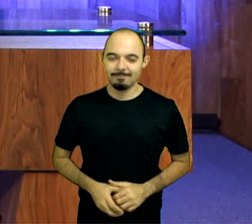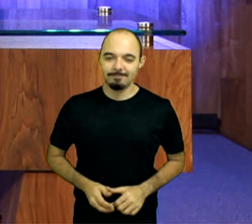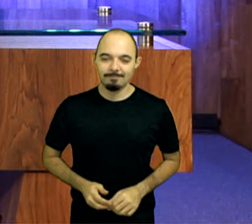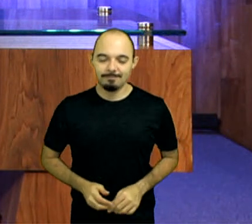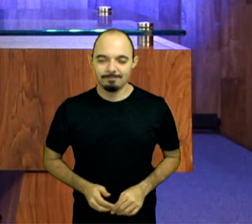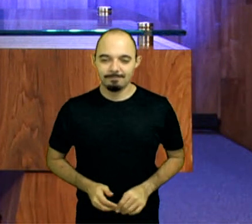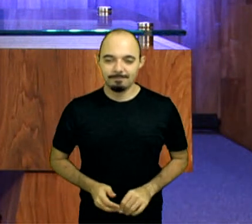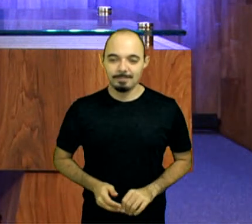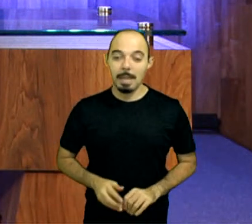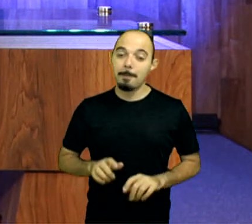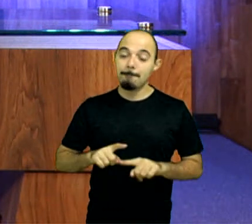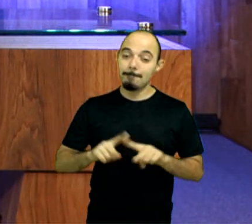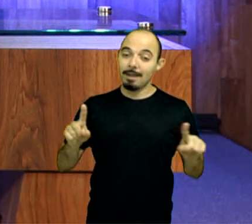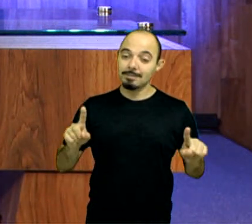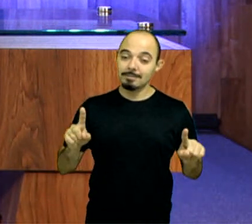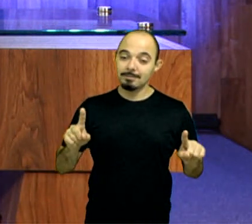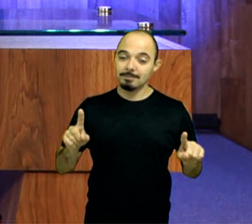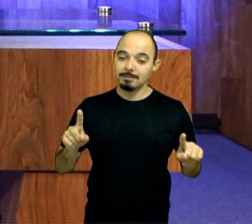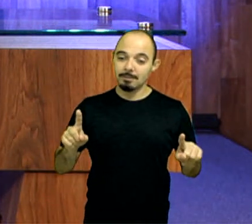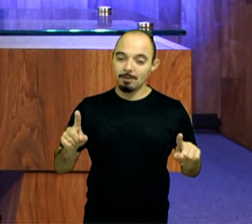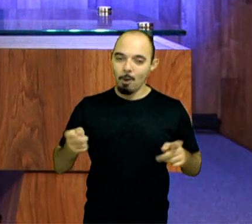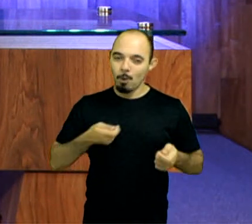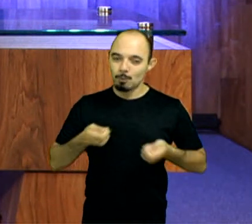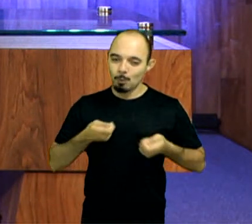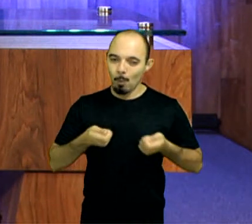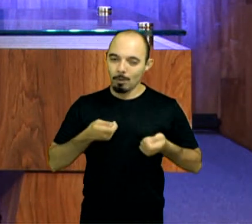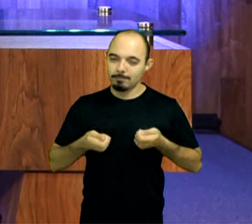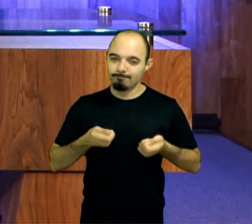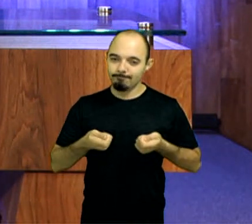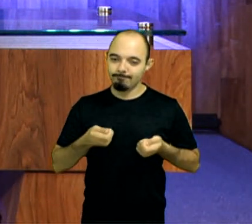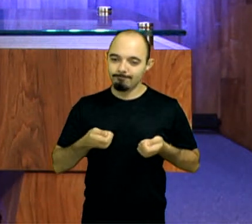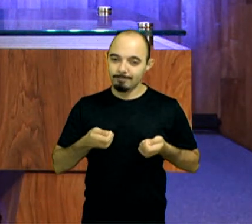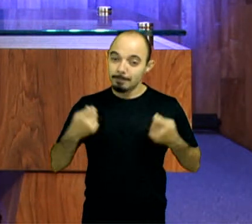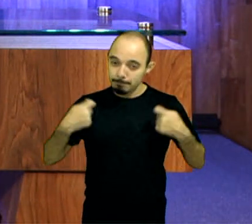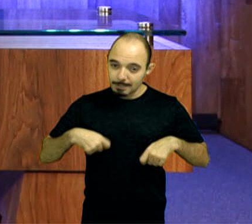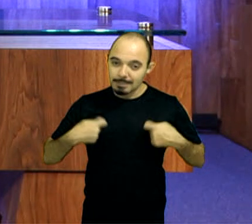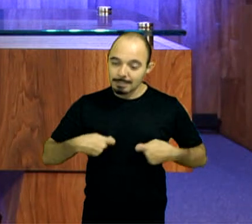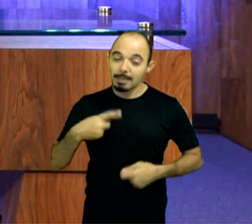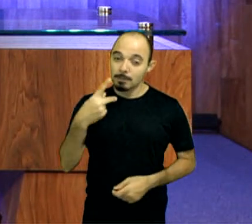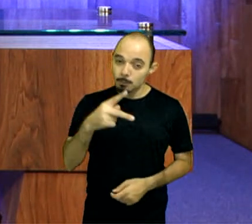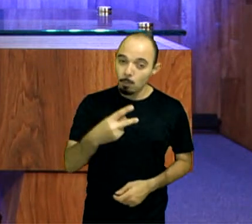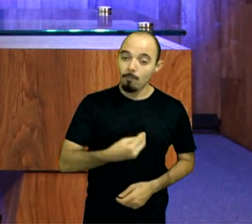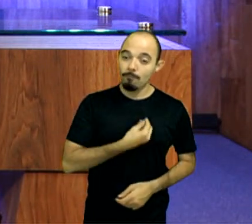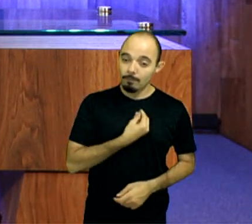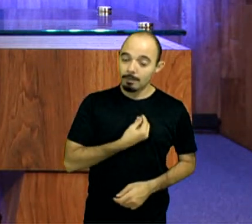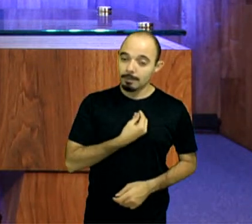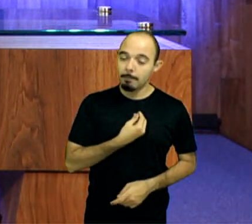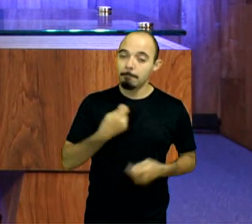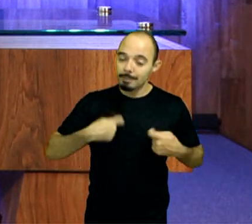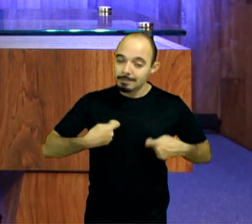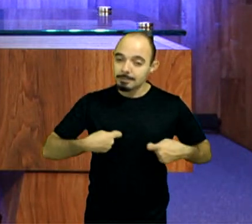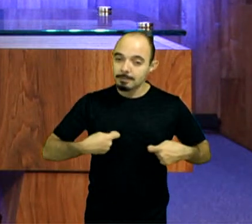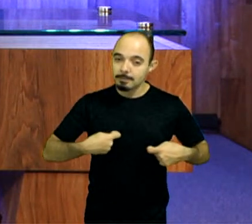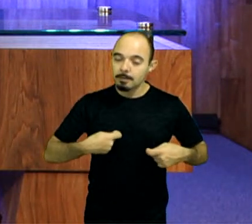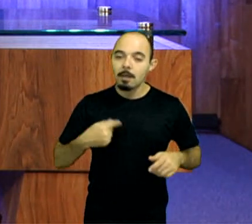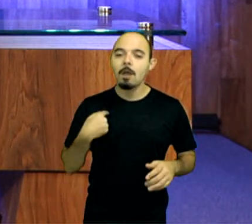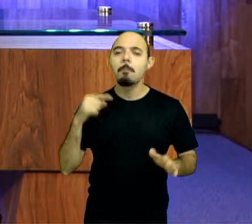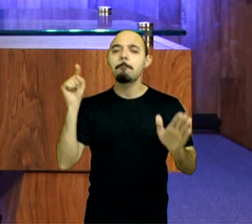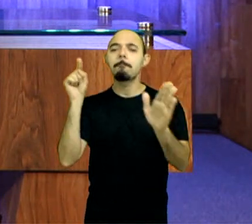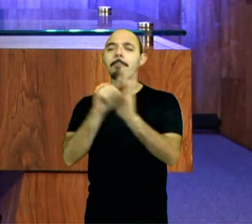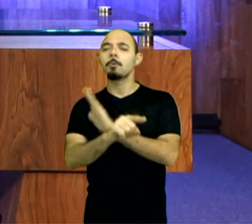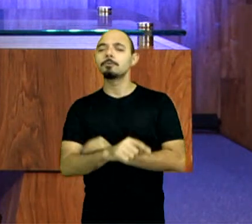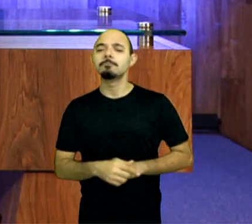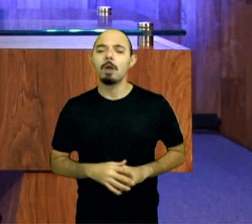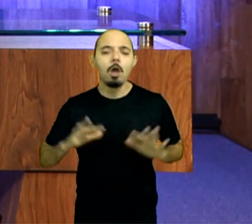domínio próprio. Eu preciso dar um break na minha vida. A pergunta é, todo mundo precisa levar